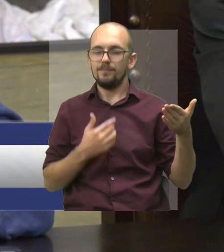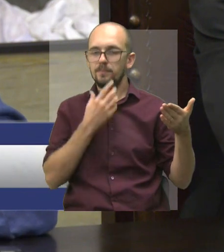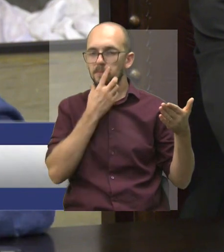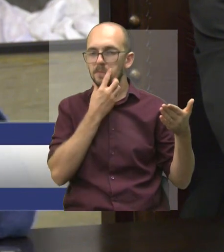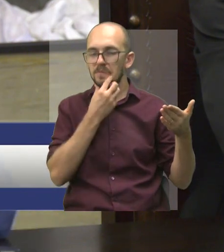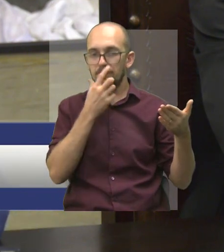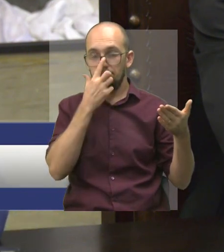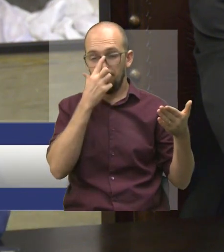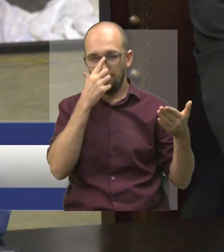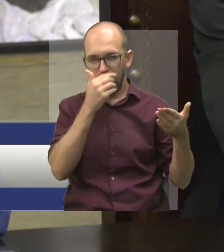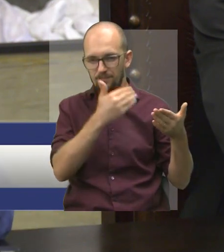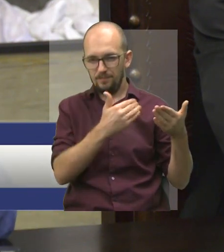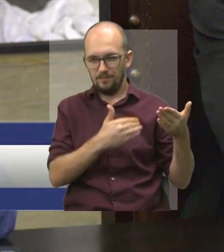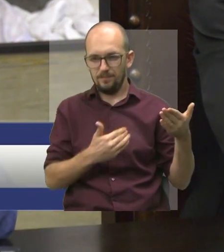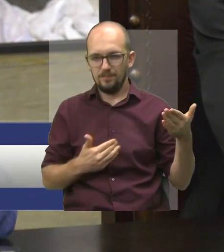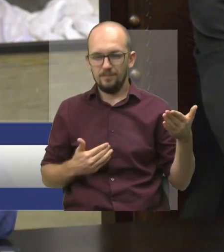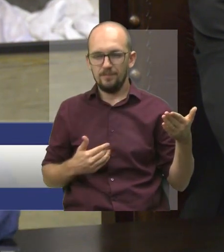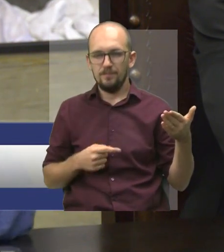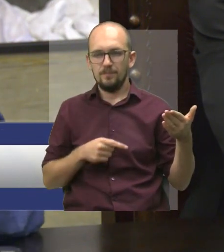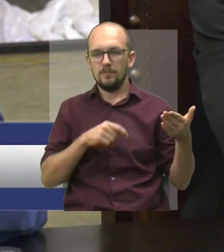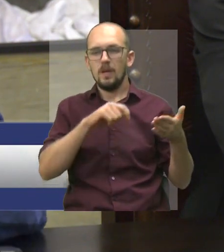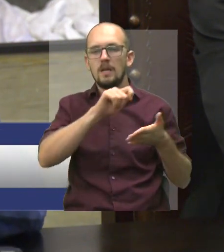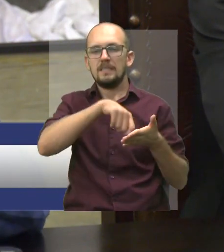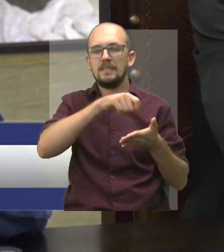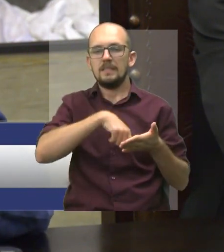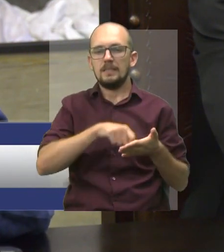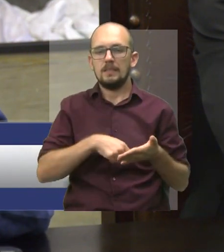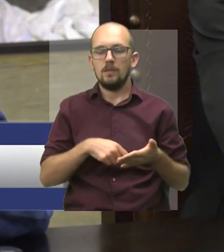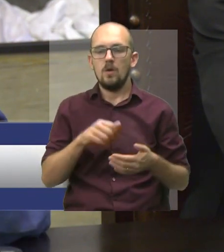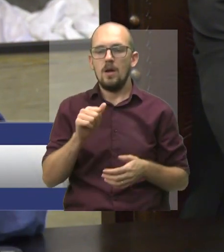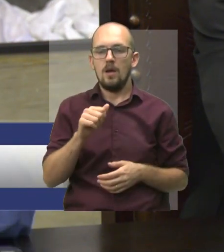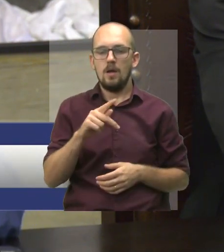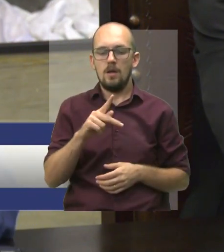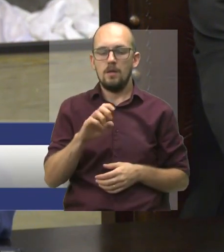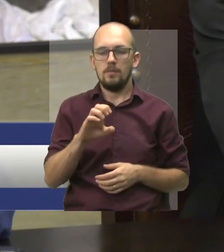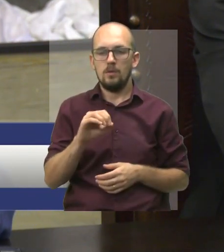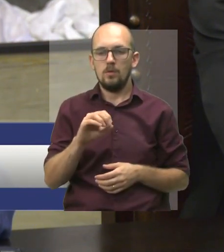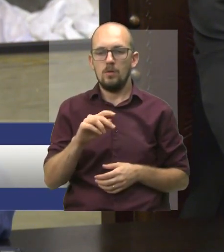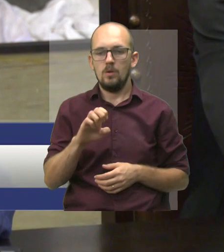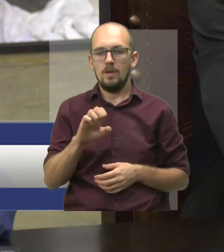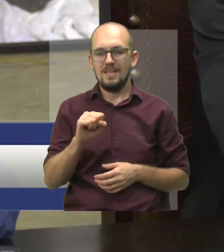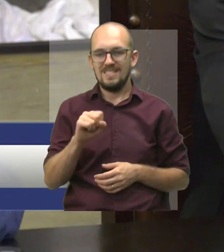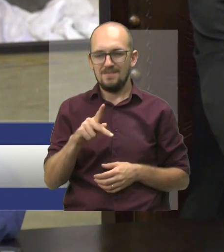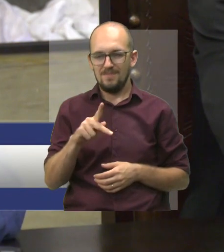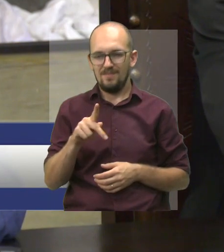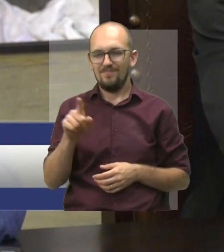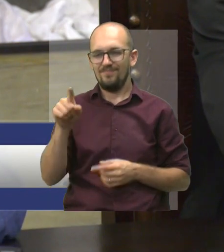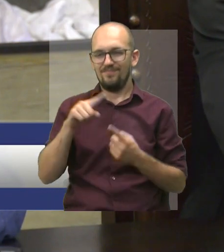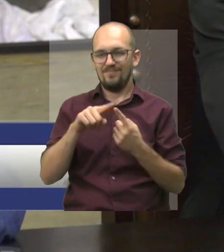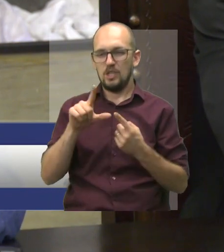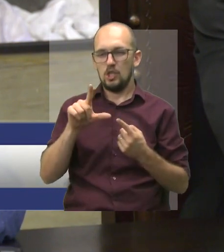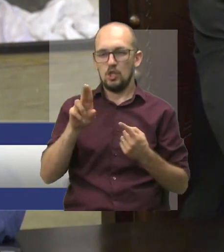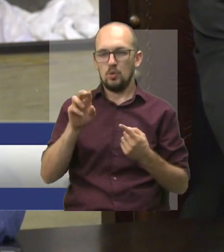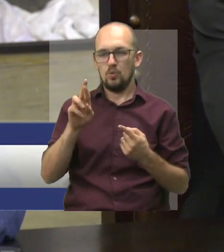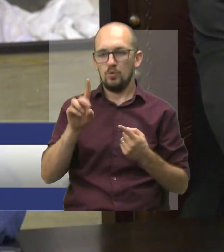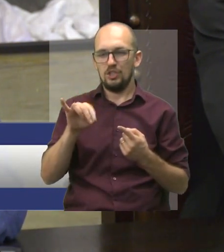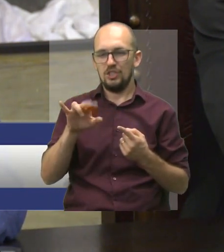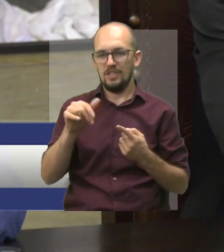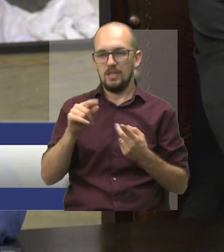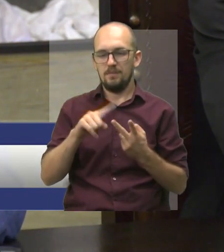né, que a APOESP, através da Lourdinho e do Renato, nos trouxeram aqui, se